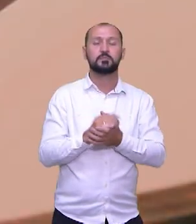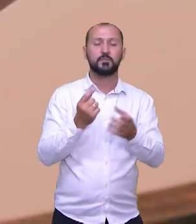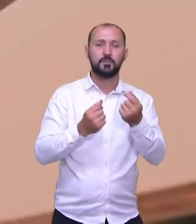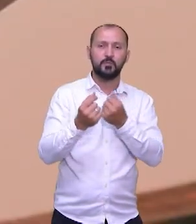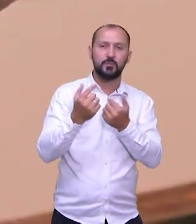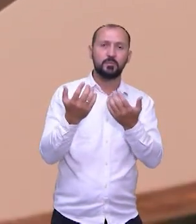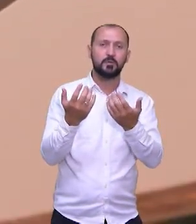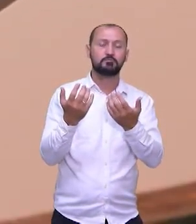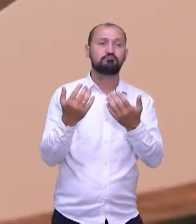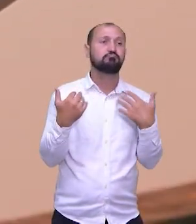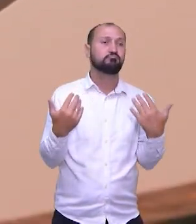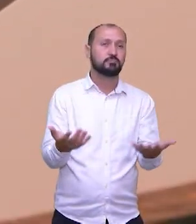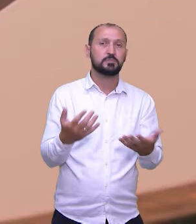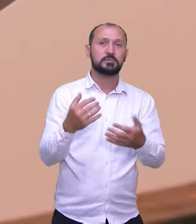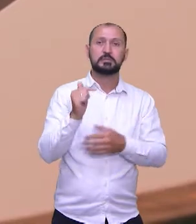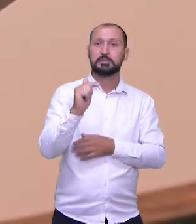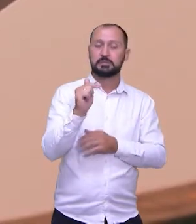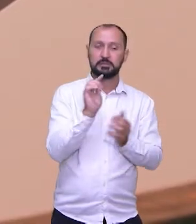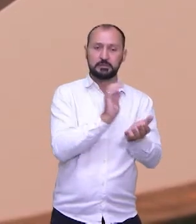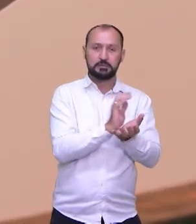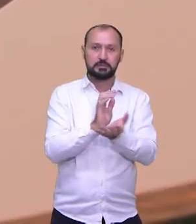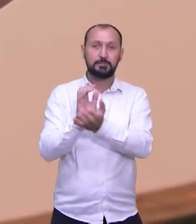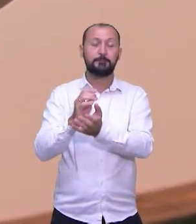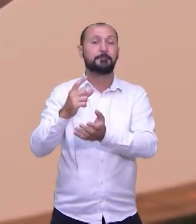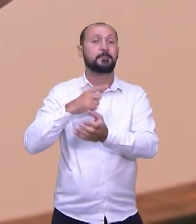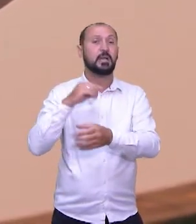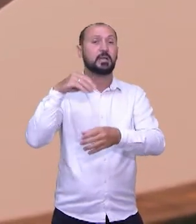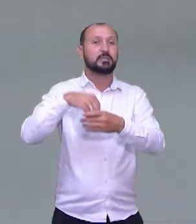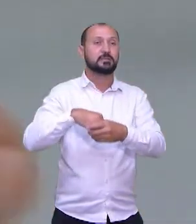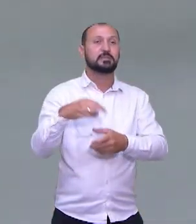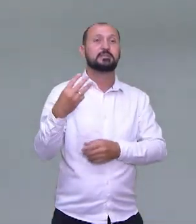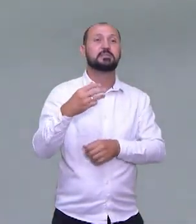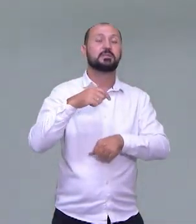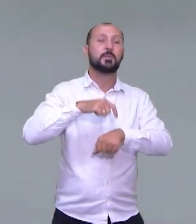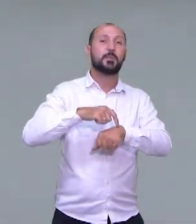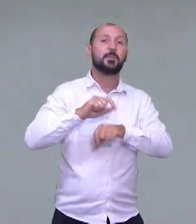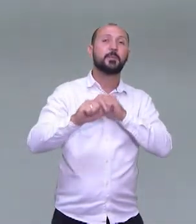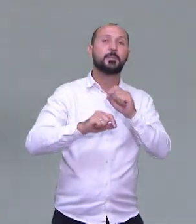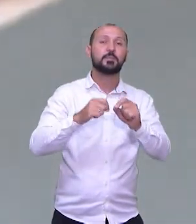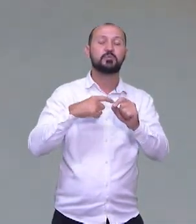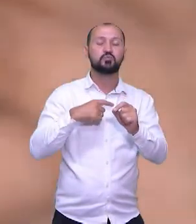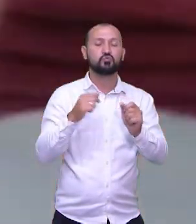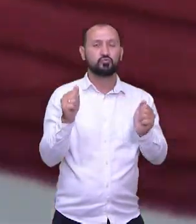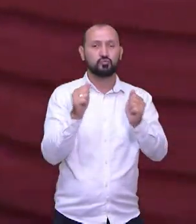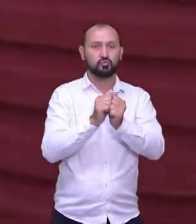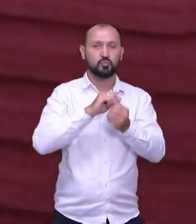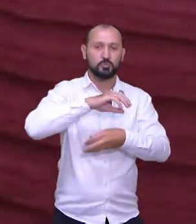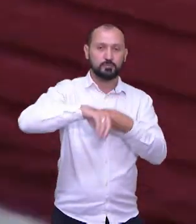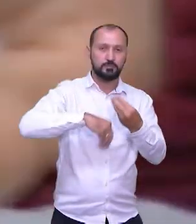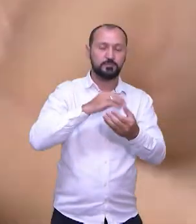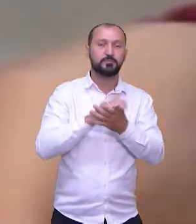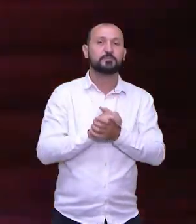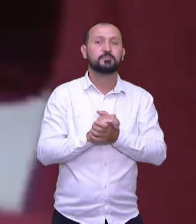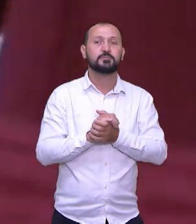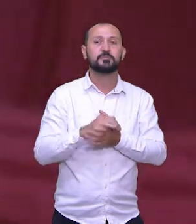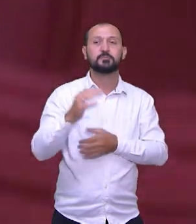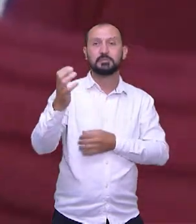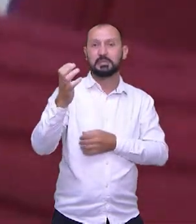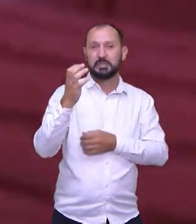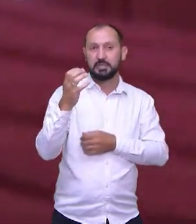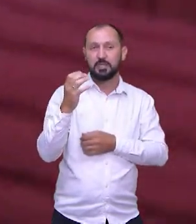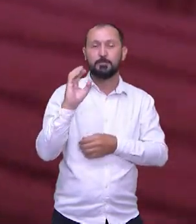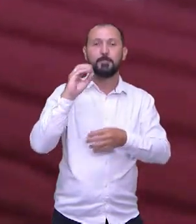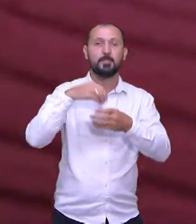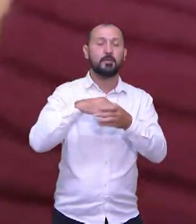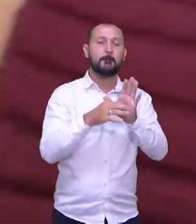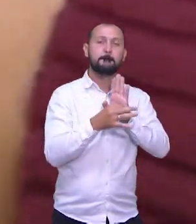atacado, varejo, enfim, entre os 7 segmentos, para chegarmos na terceira etapa, possibilitando então a unificação. Queremos